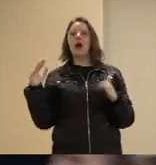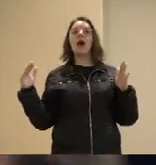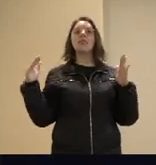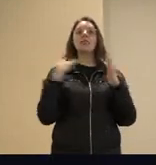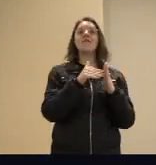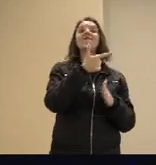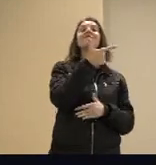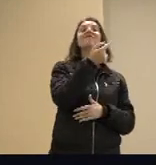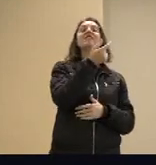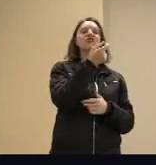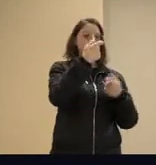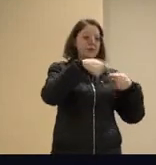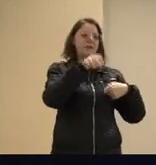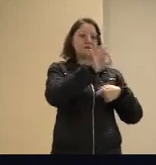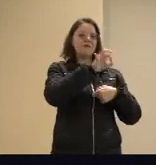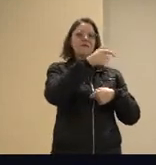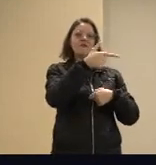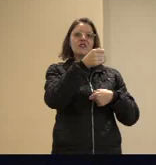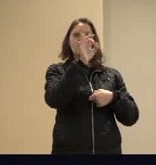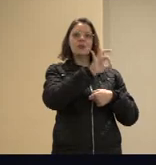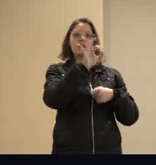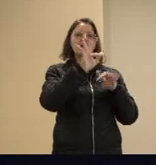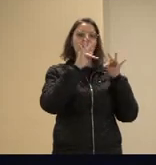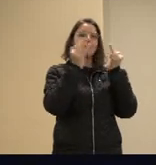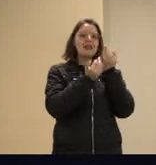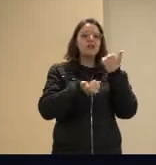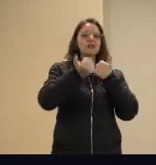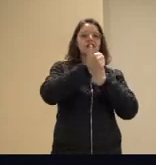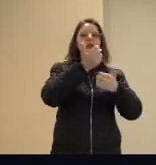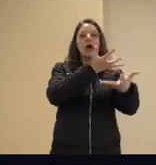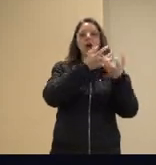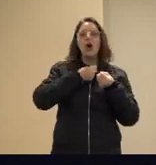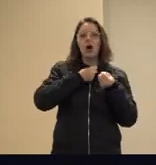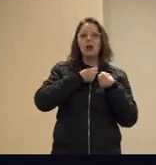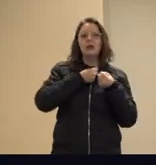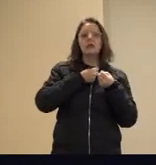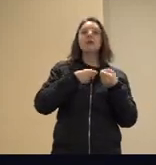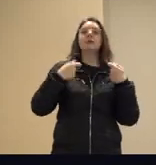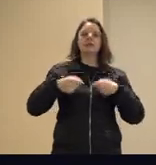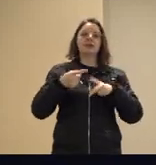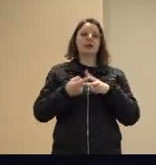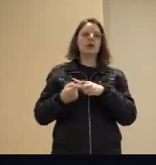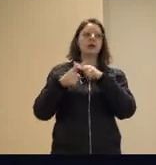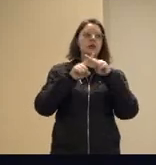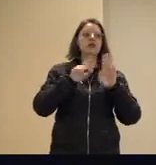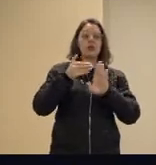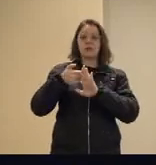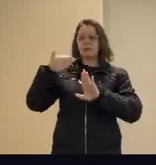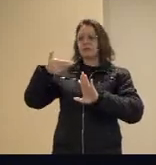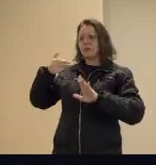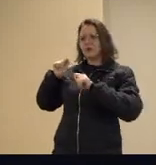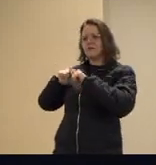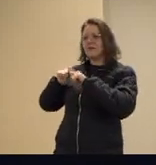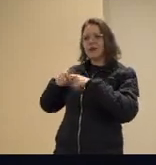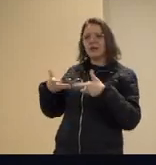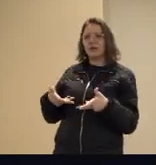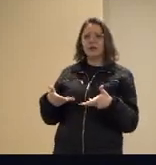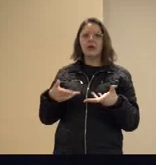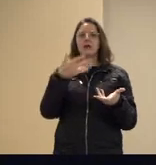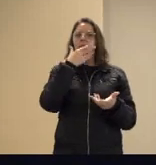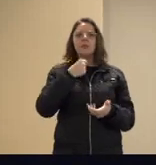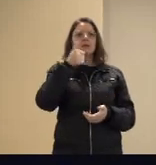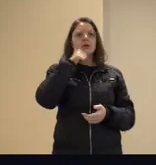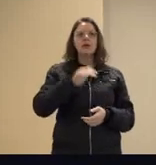ela disse o seguinte, o reordenamento, e aí estamos aí, já estava para ser feito, e esses meninos